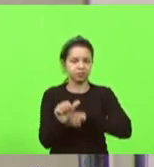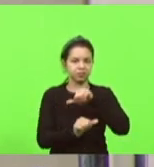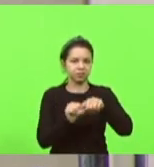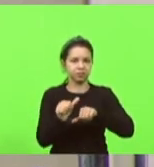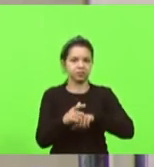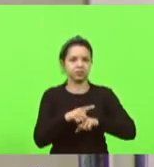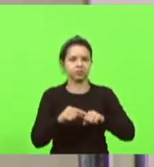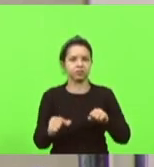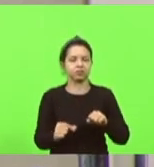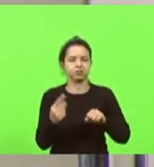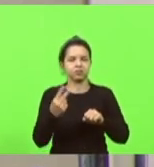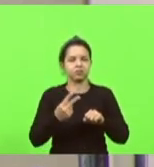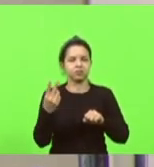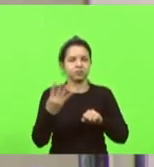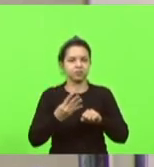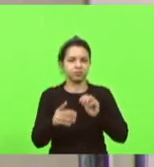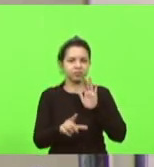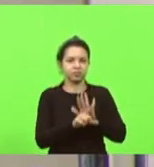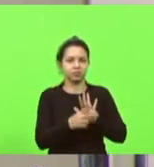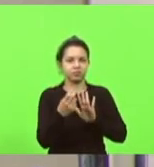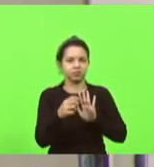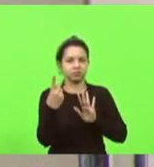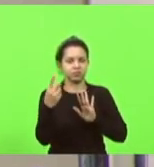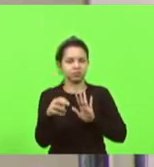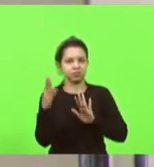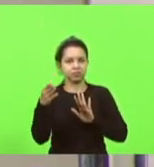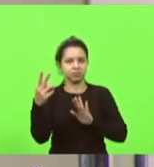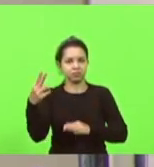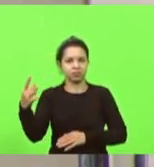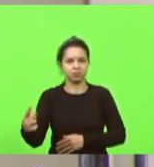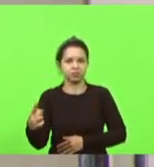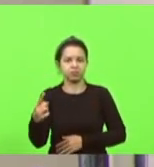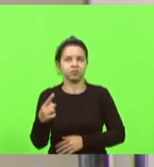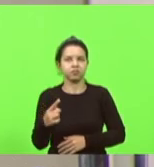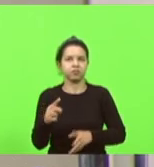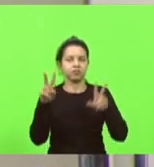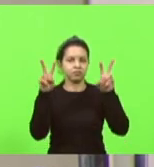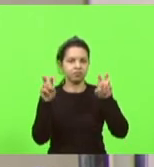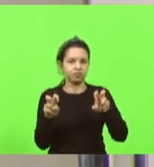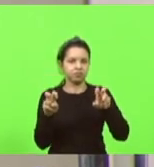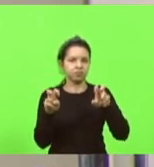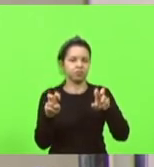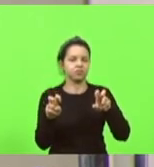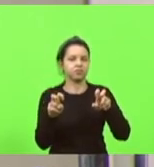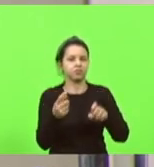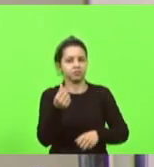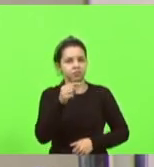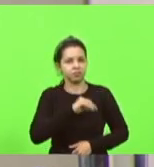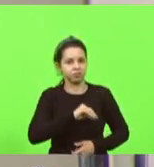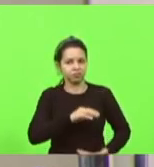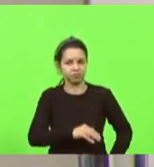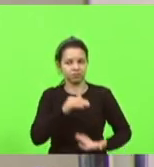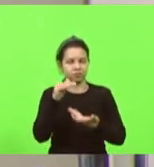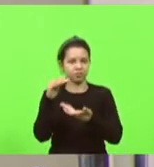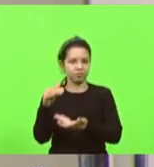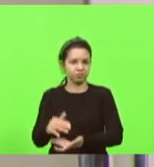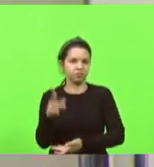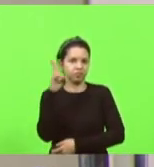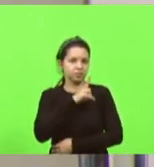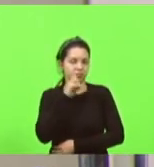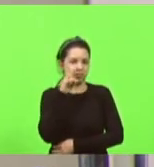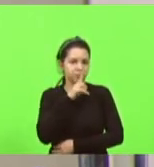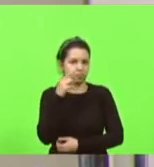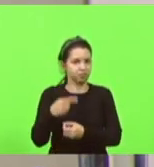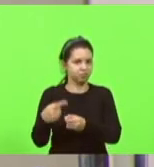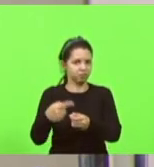lei 18.095 de 2021, que dispõe sobre a transferência de recursos em caráter emergencial aos municípios atingidos